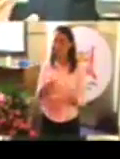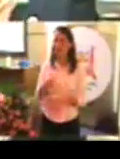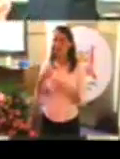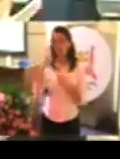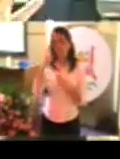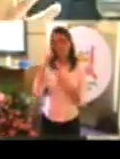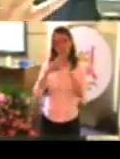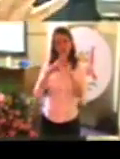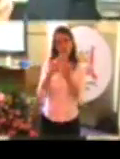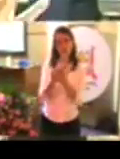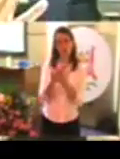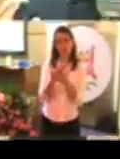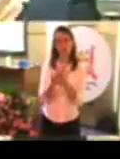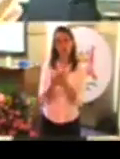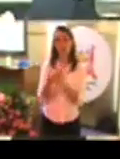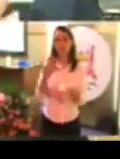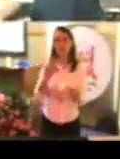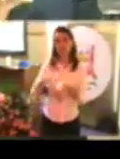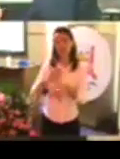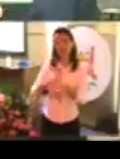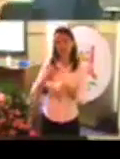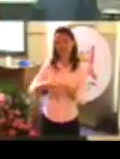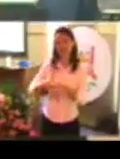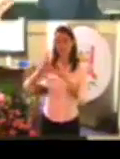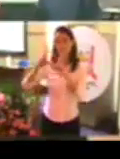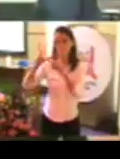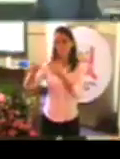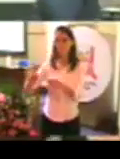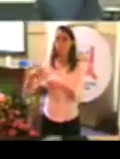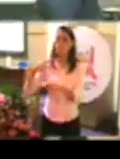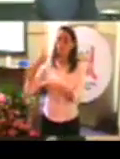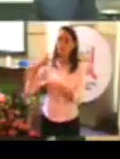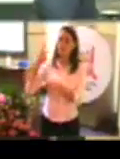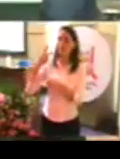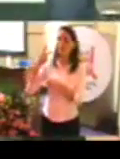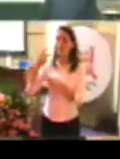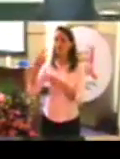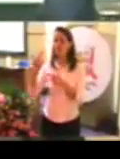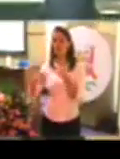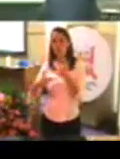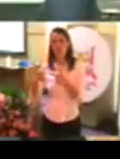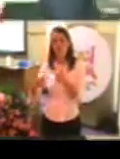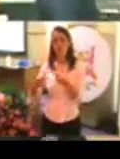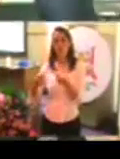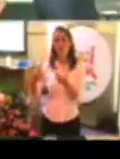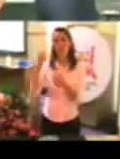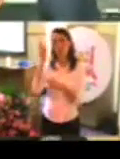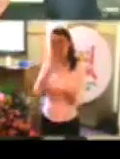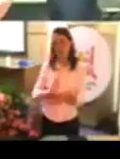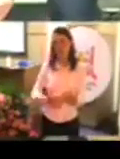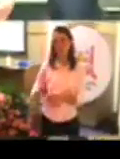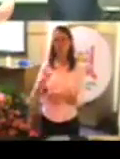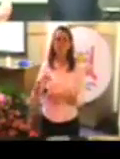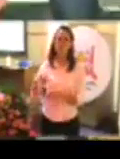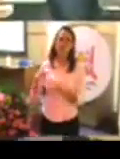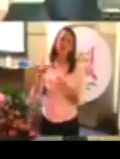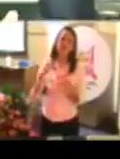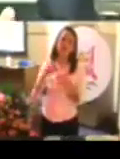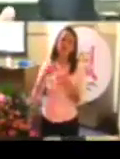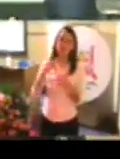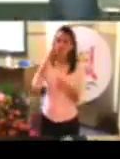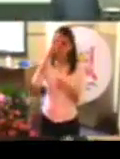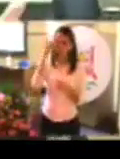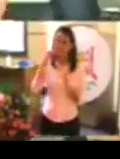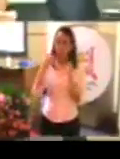a escola que fosse treinar todos os servidores do Poder Legislativo Brasileiro, quer sejam os servidores